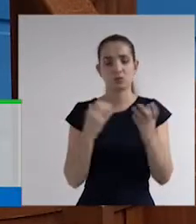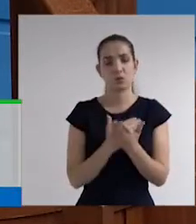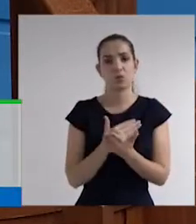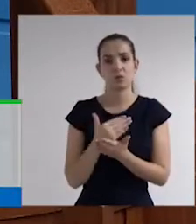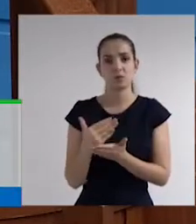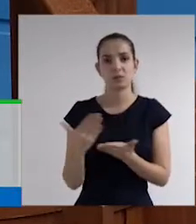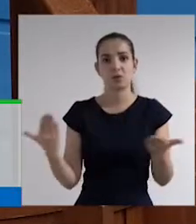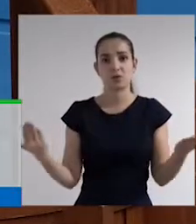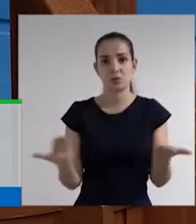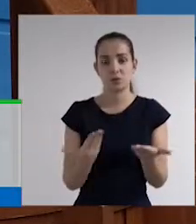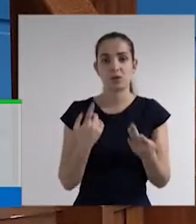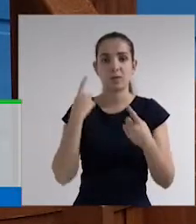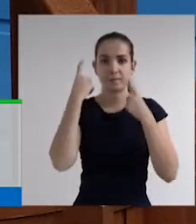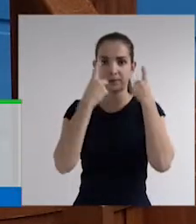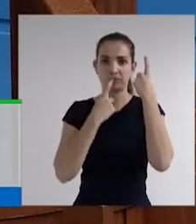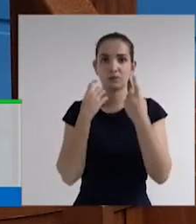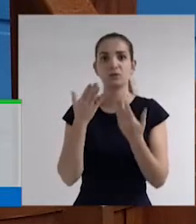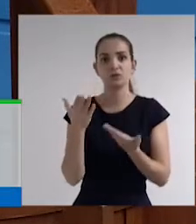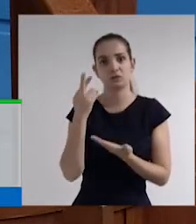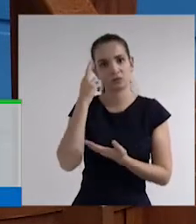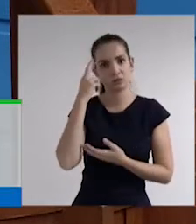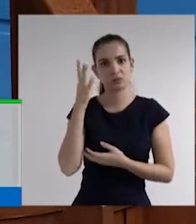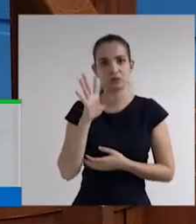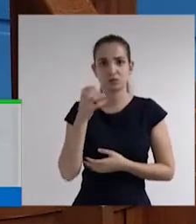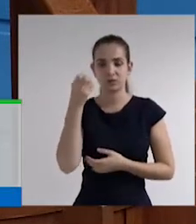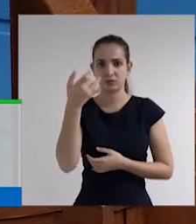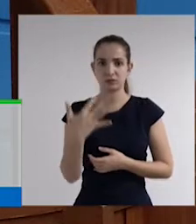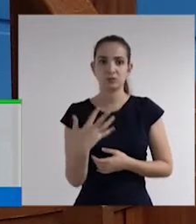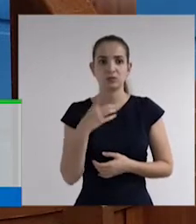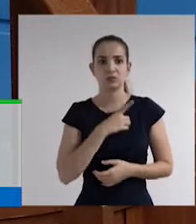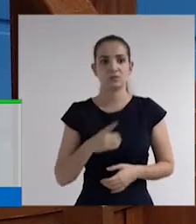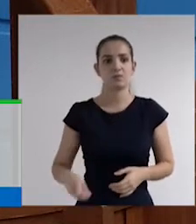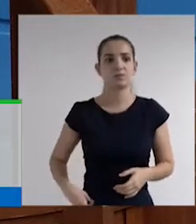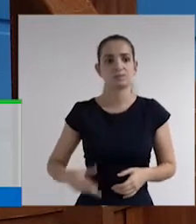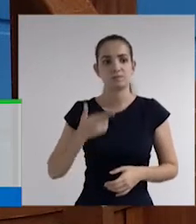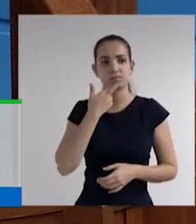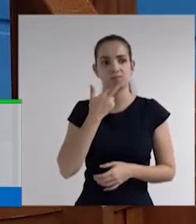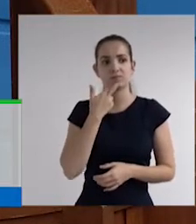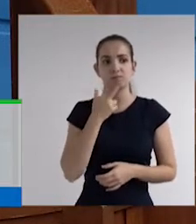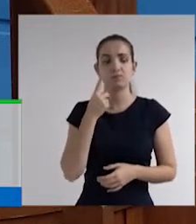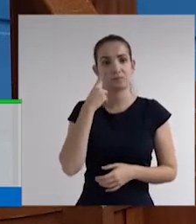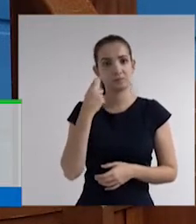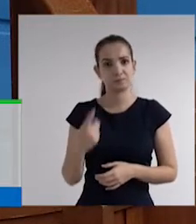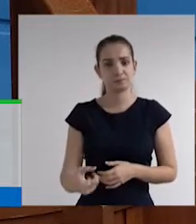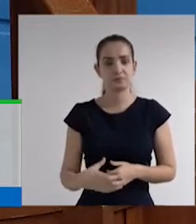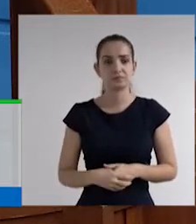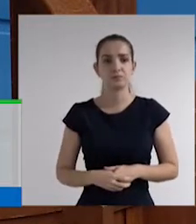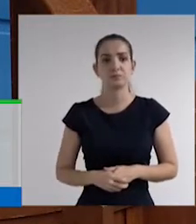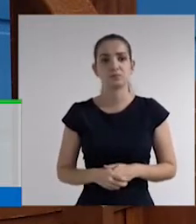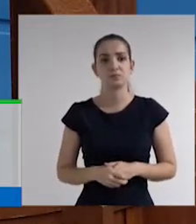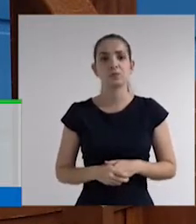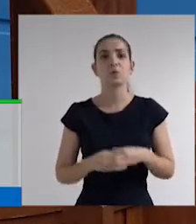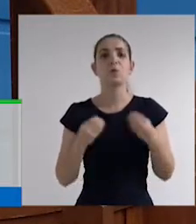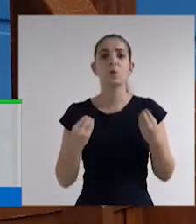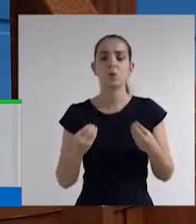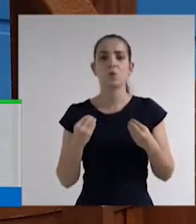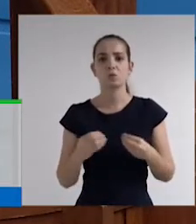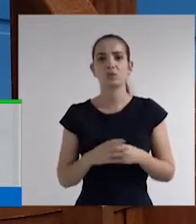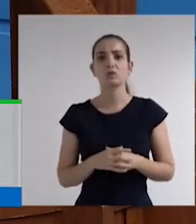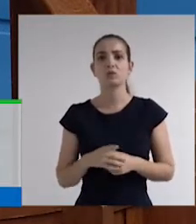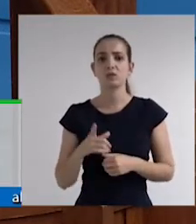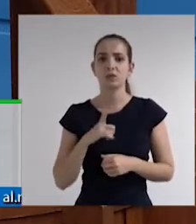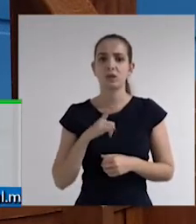começa a preocupar, e Vossa Excelência citou, deputado Renato Câmara, um negócio interessante. Como é que é